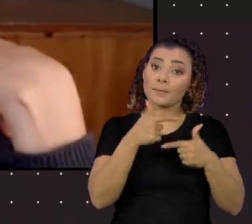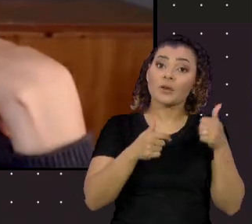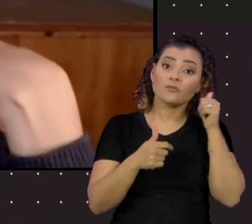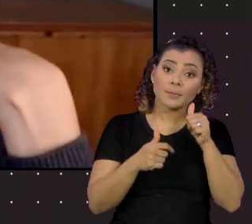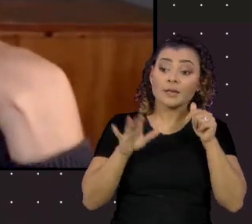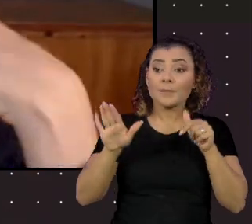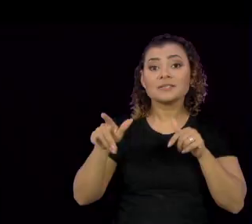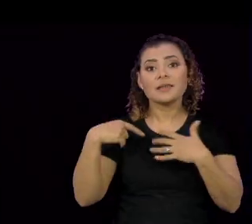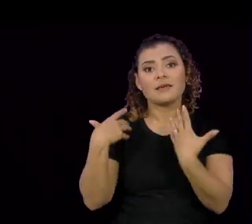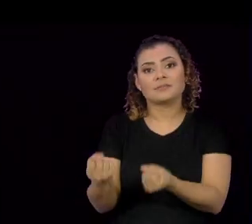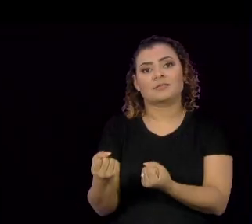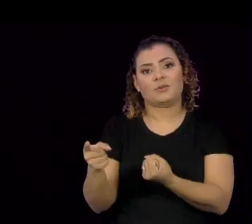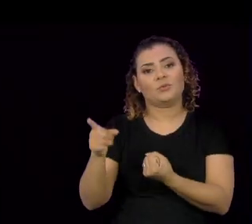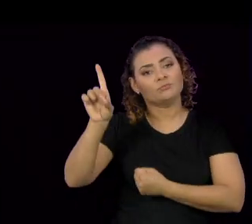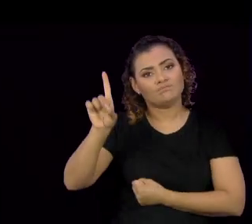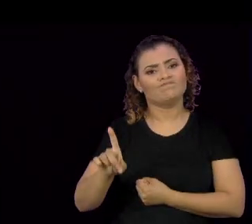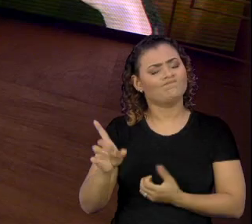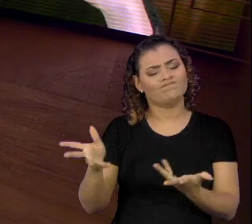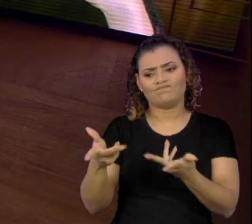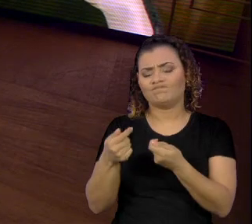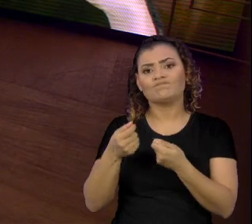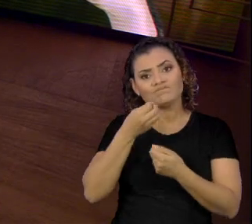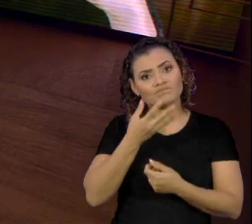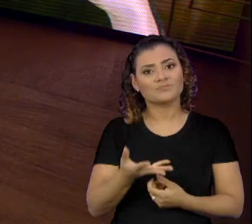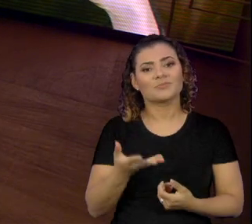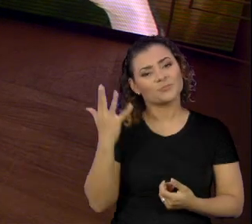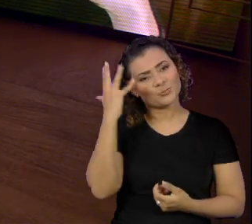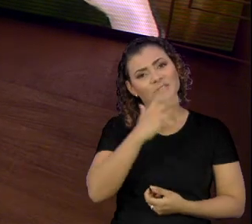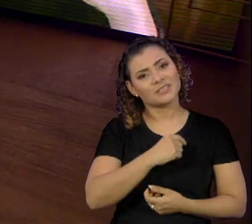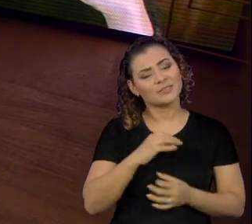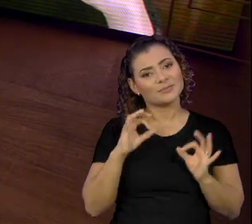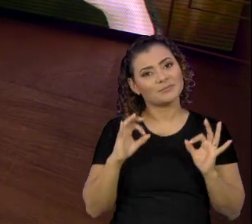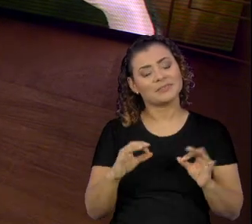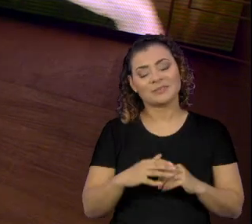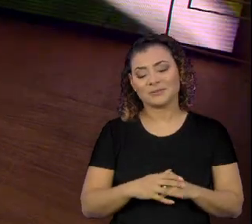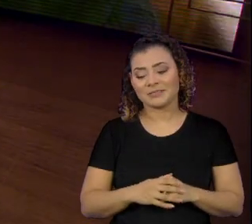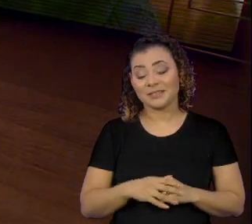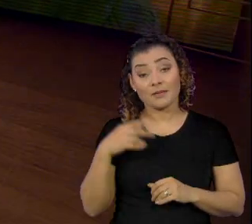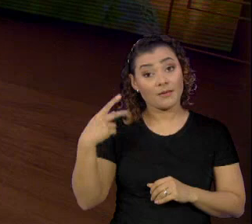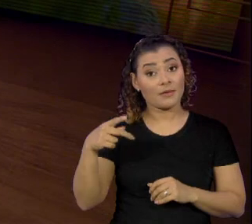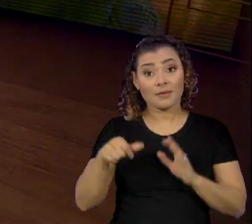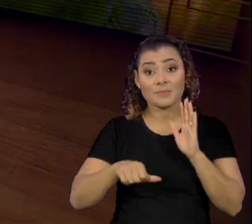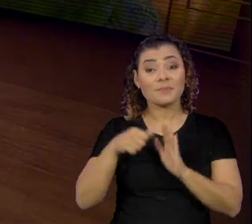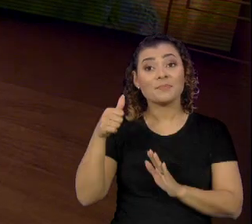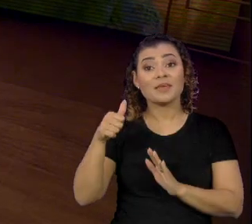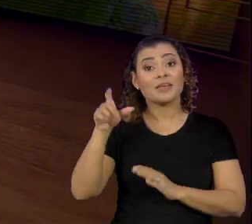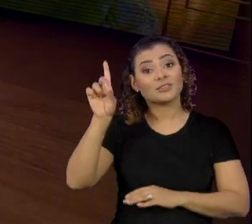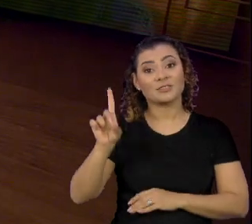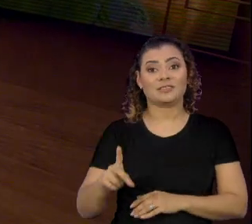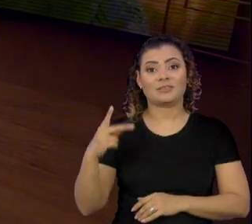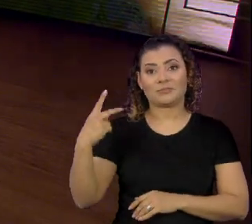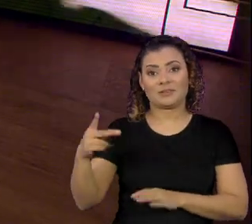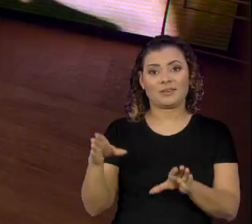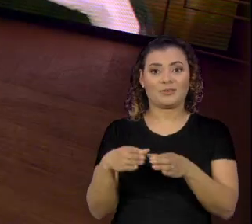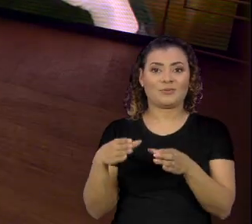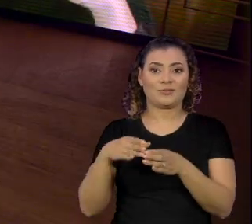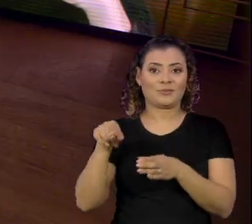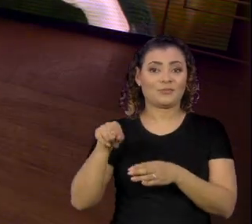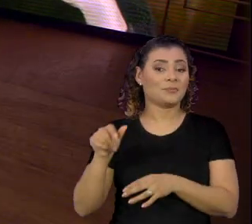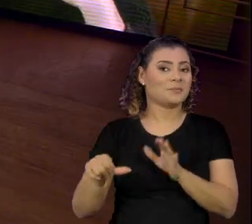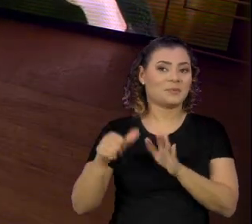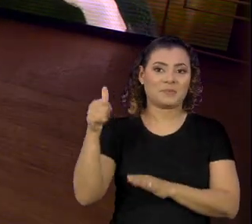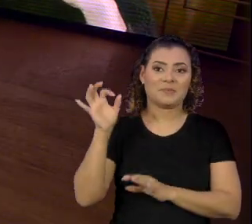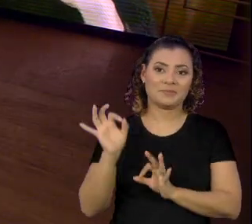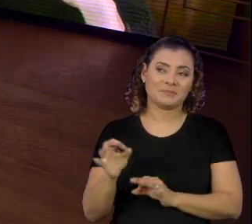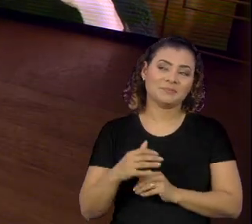pegou para si e dirigiu, eu acho muito, muito bonito, assim, e foi a primeira direção dele no grupo. Isso